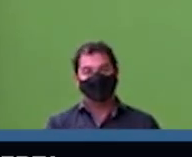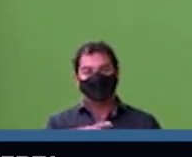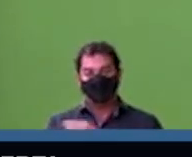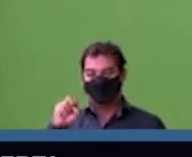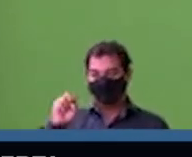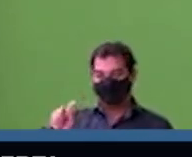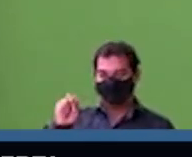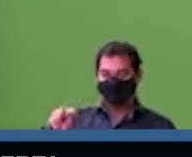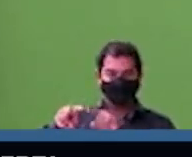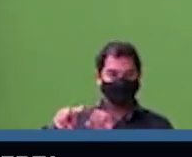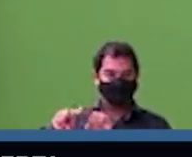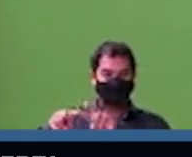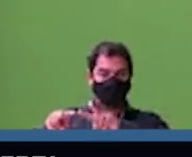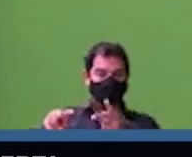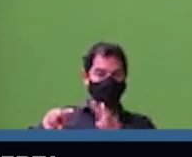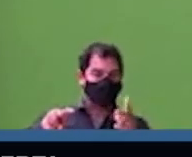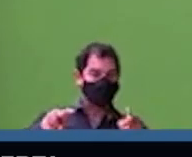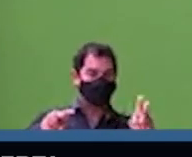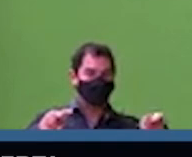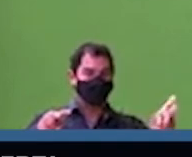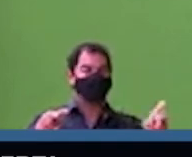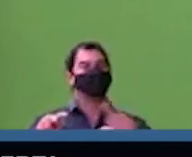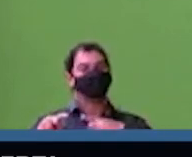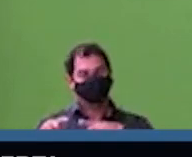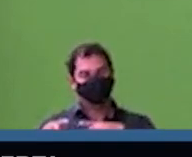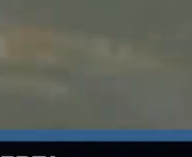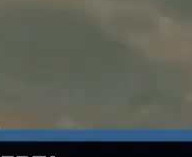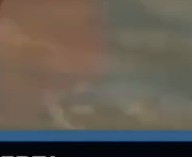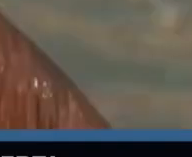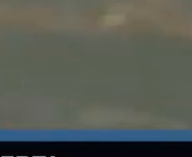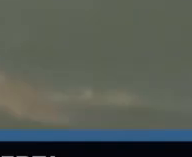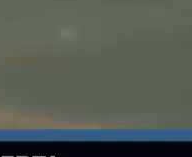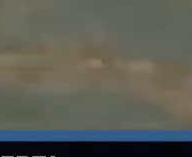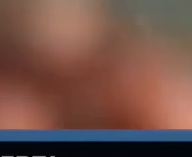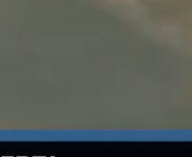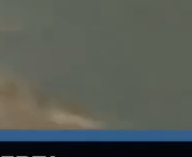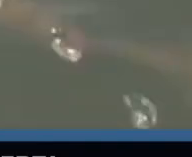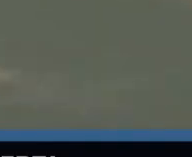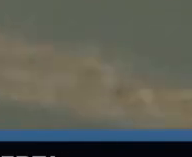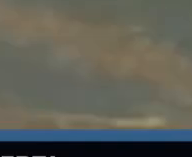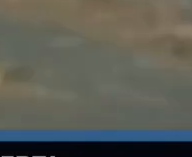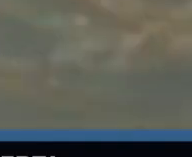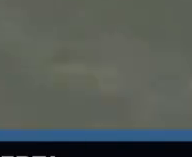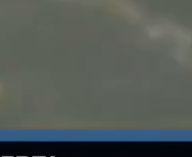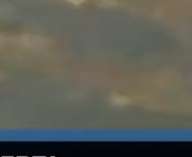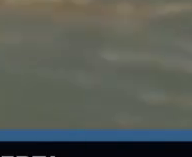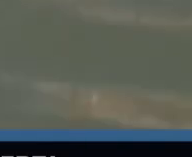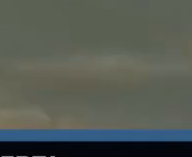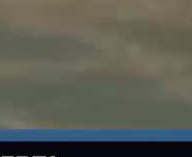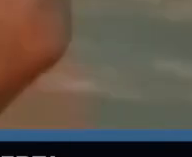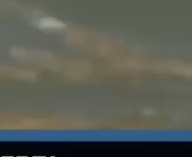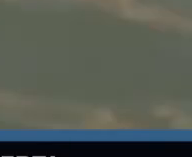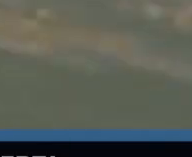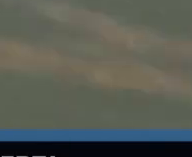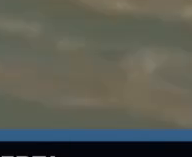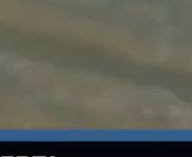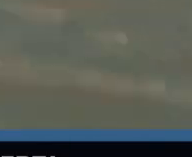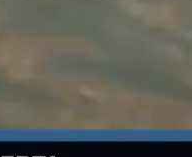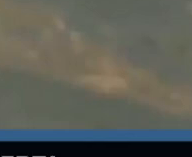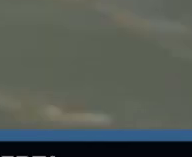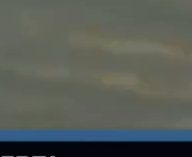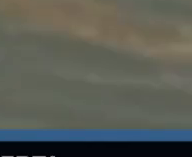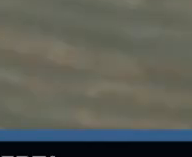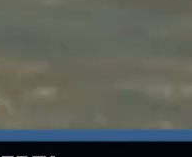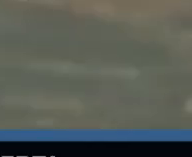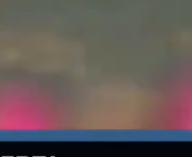secretária adjunta de saúde, Cristine Maimone, que alertou sobre os perigos das novas